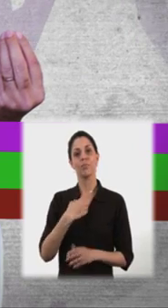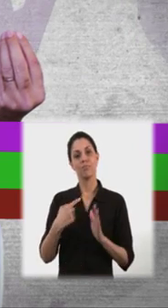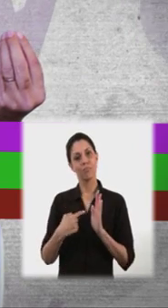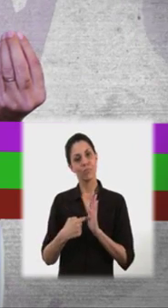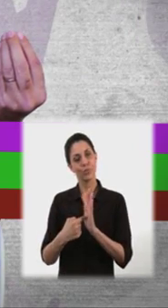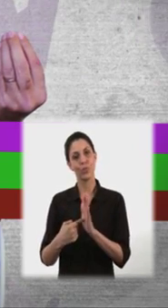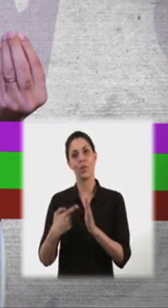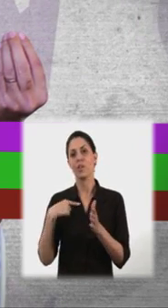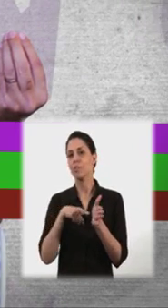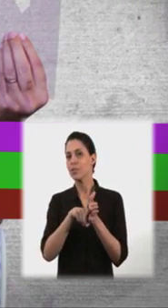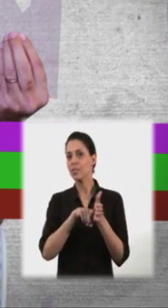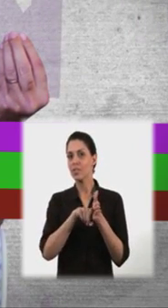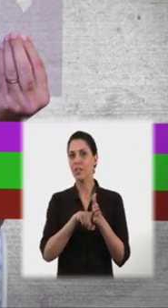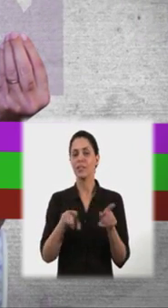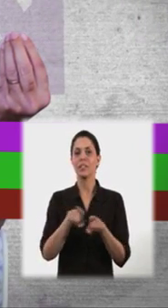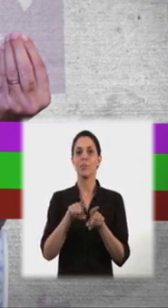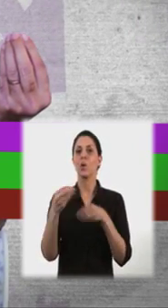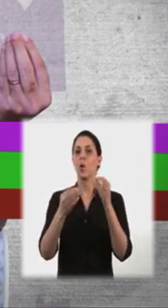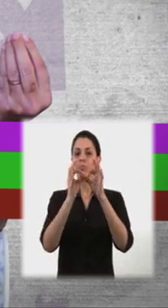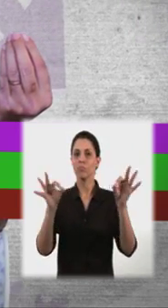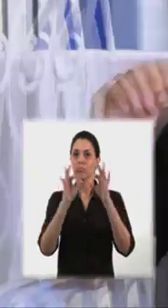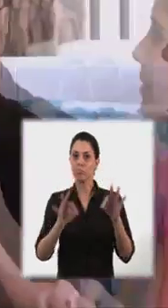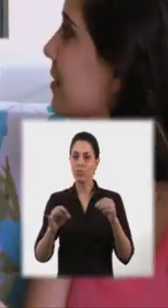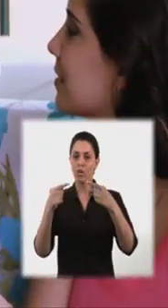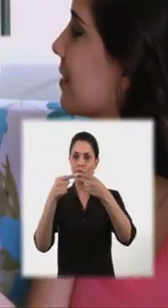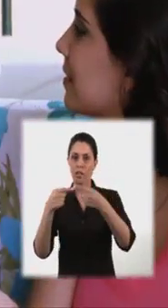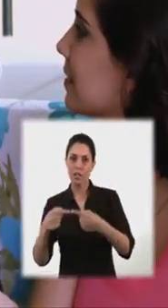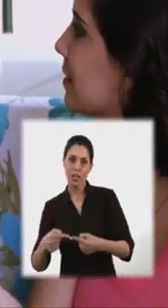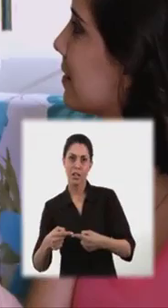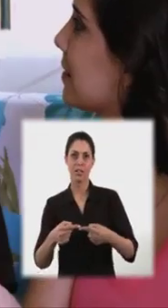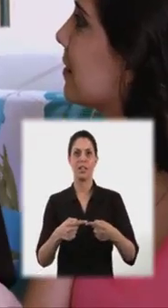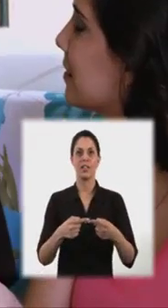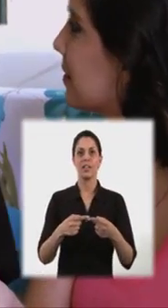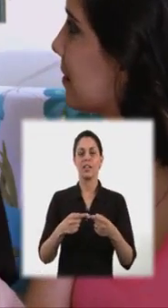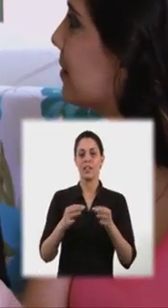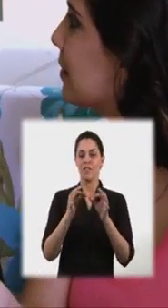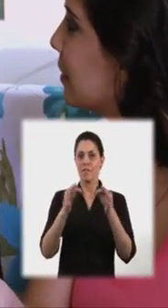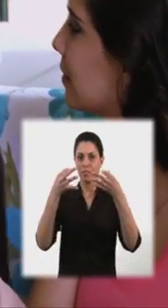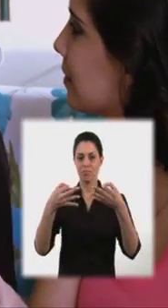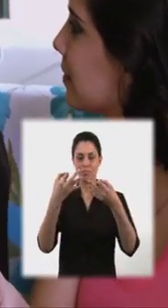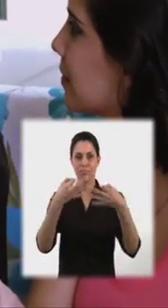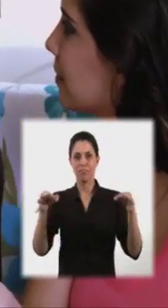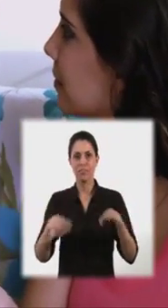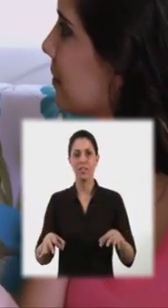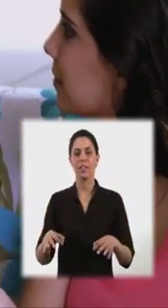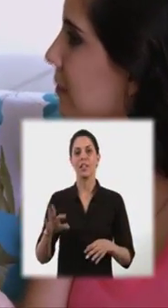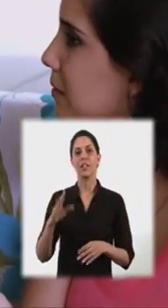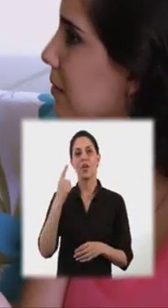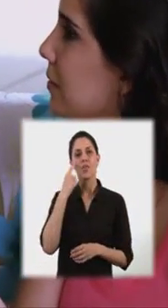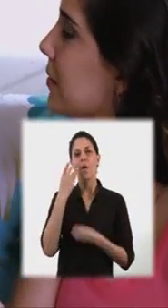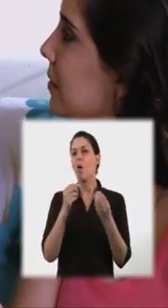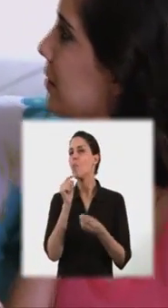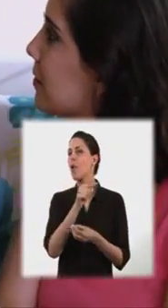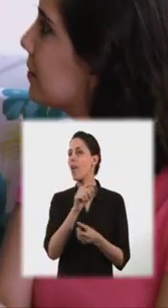para desenvolver a poesia, eu pesquisava o lance da métrica, da rima, mas aí, da oração. Mas aí eu via na poesia de Zé Honório, deixa eu